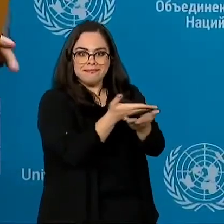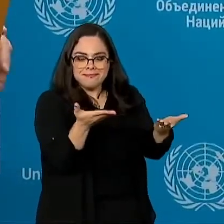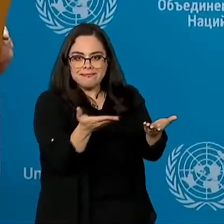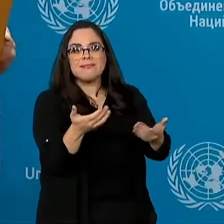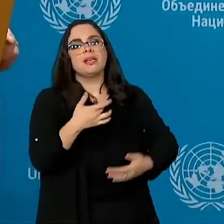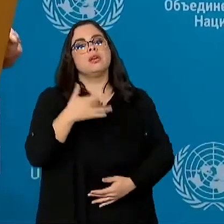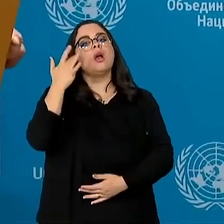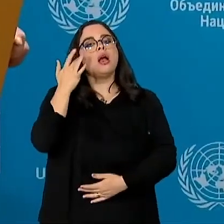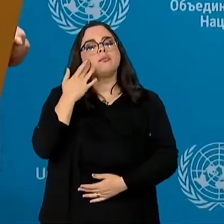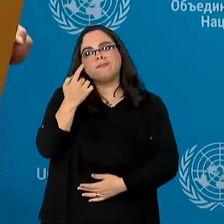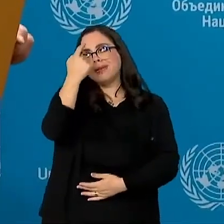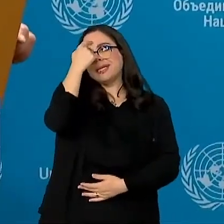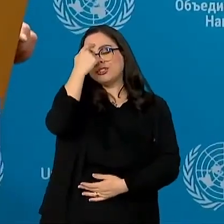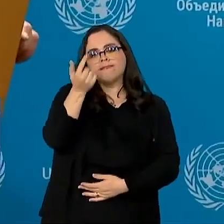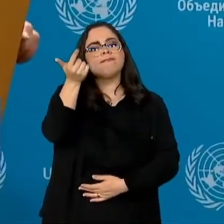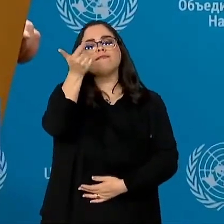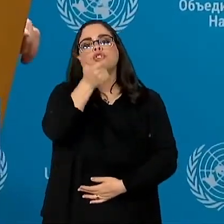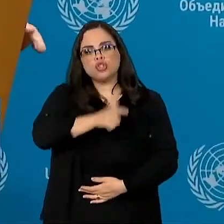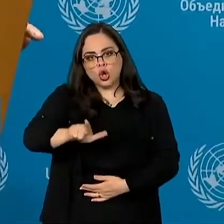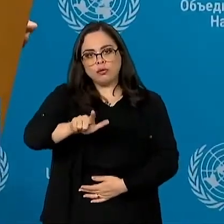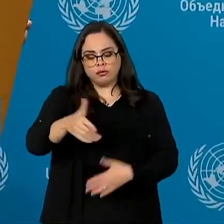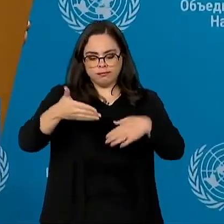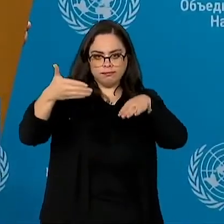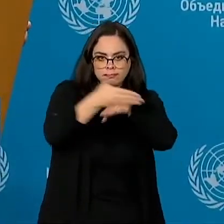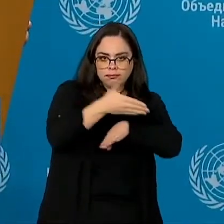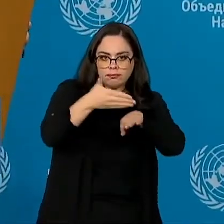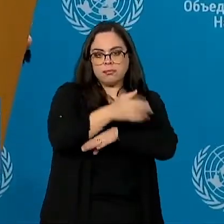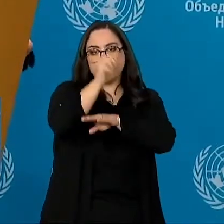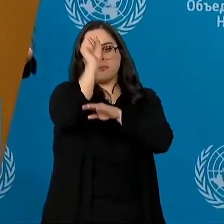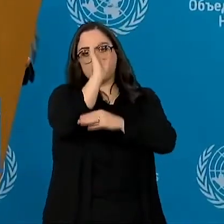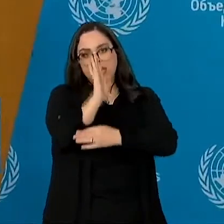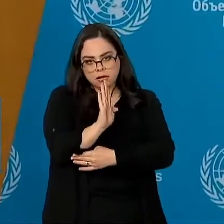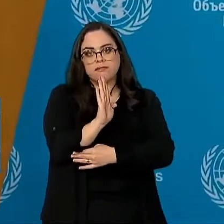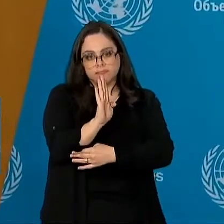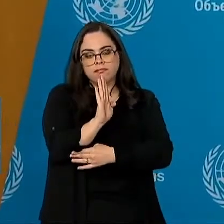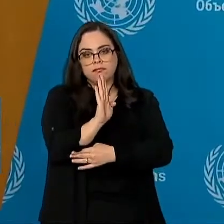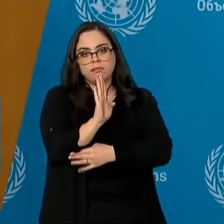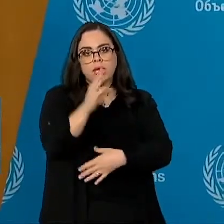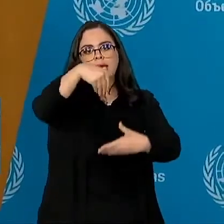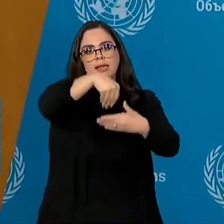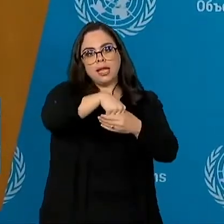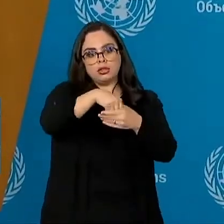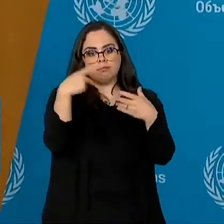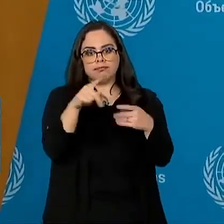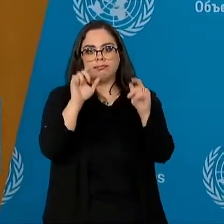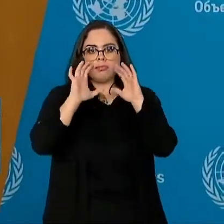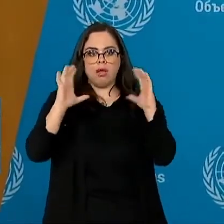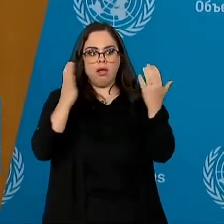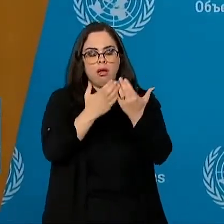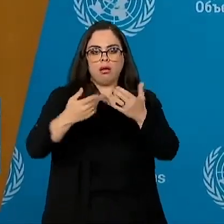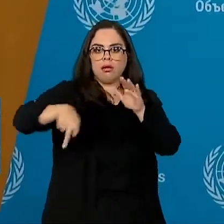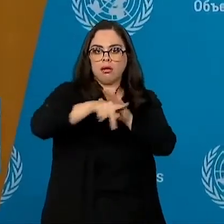eu acho que mais uma vez a participação do Brasil na conferência da